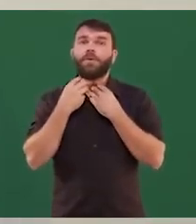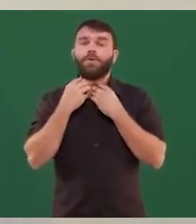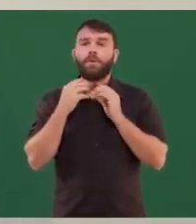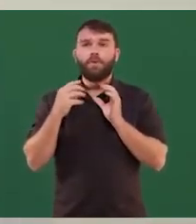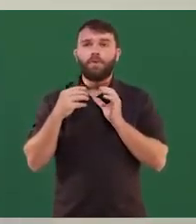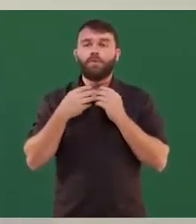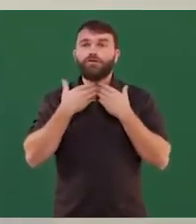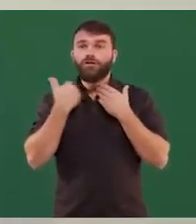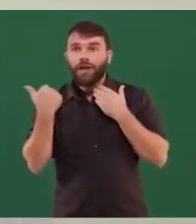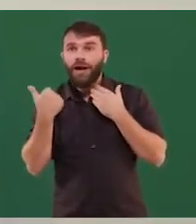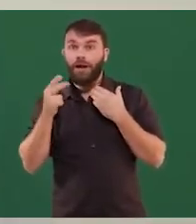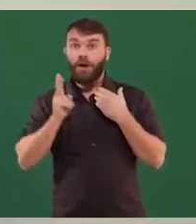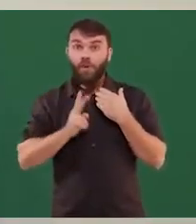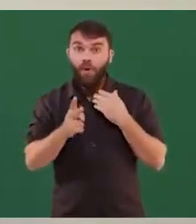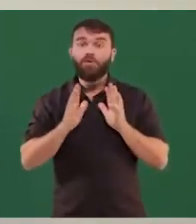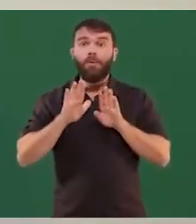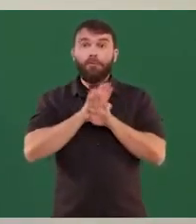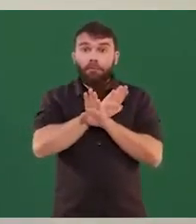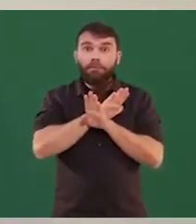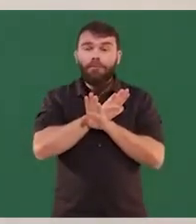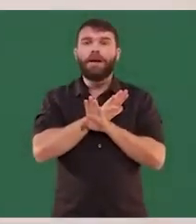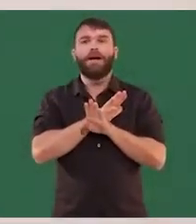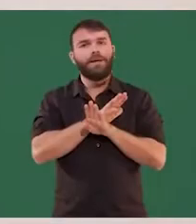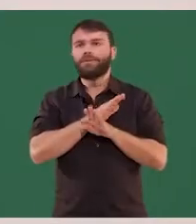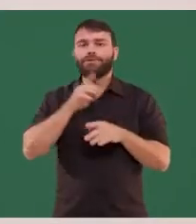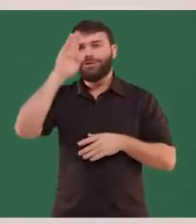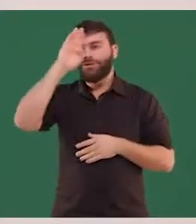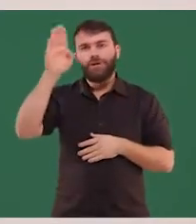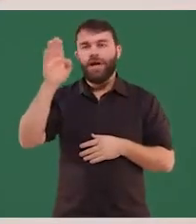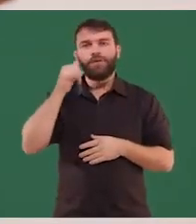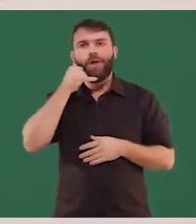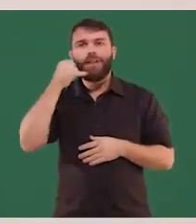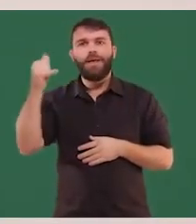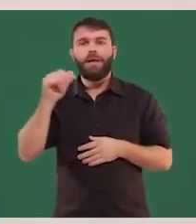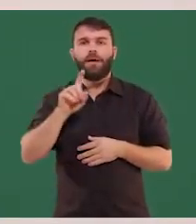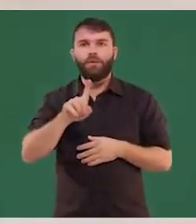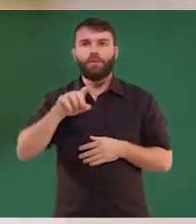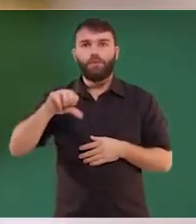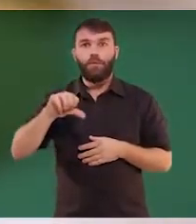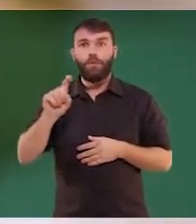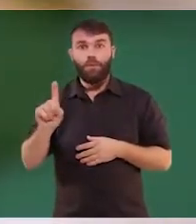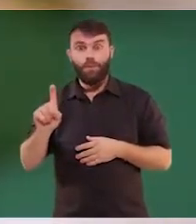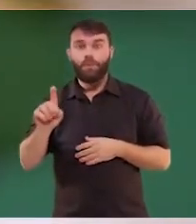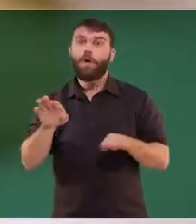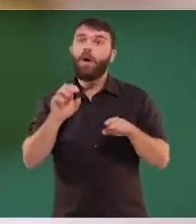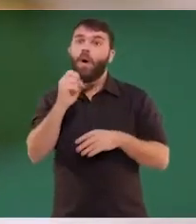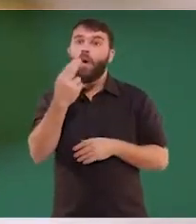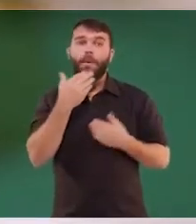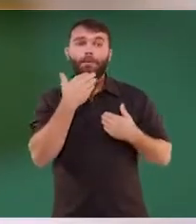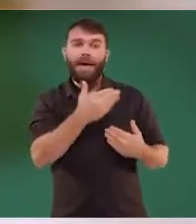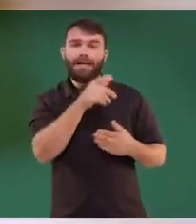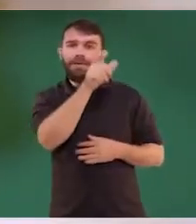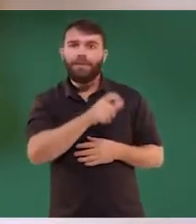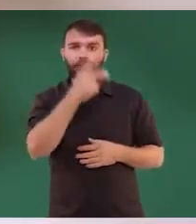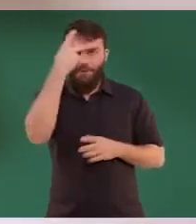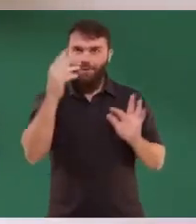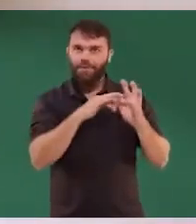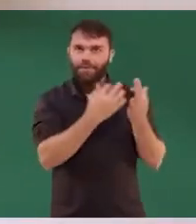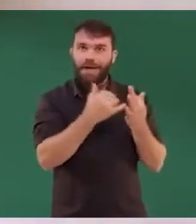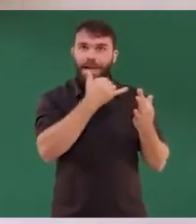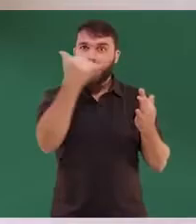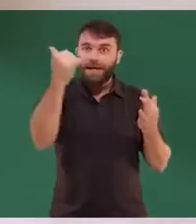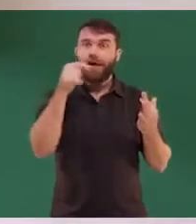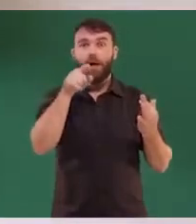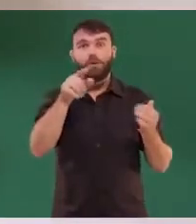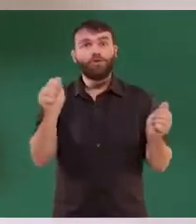de traqueostomia, ela continuar obstruída, acione imediatamente o serviço de urgência e emergência ou peça para um familiar seu